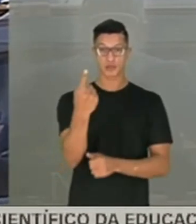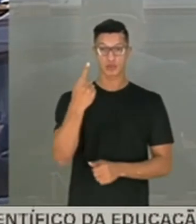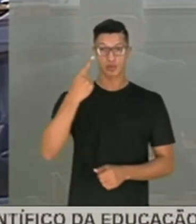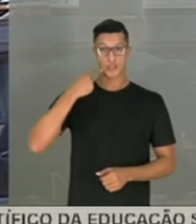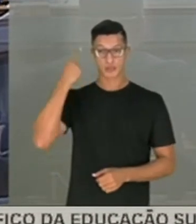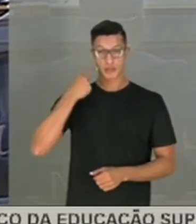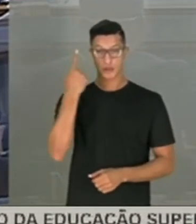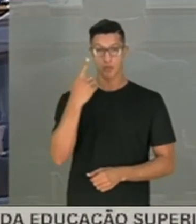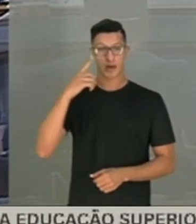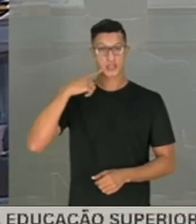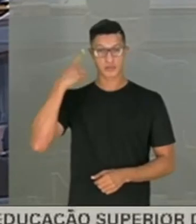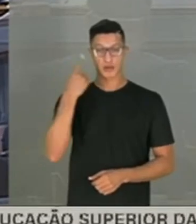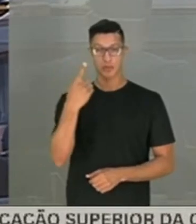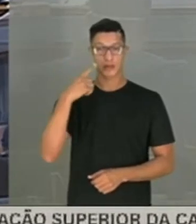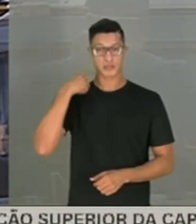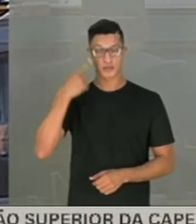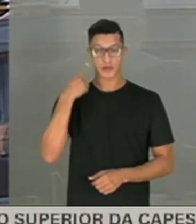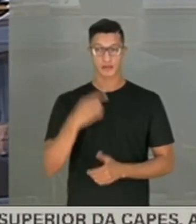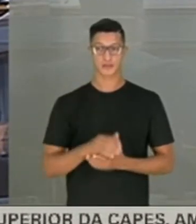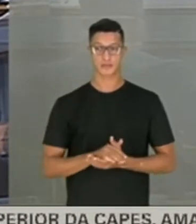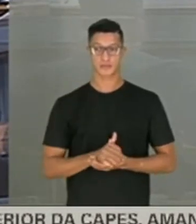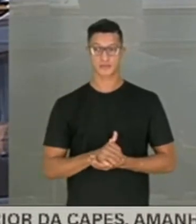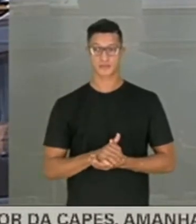o advogado pessoal